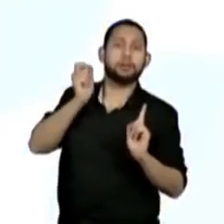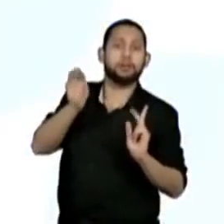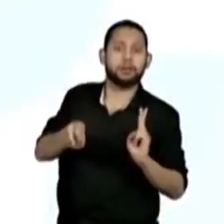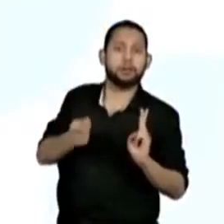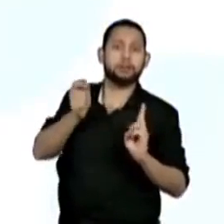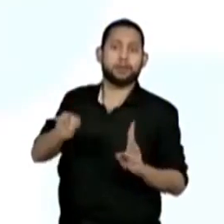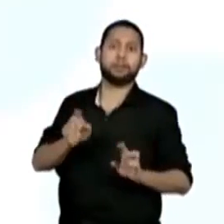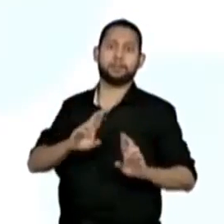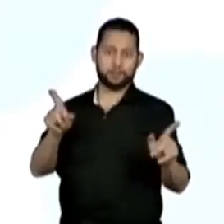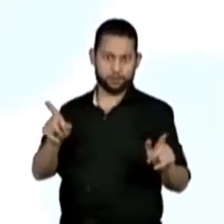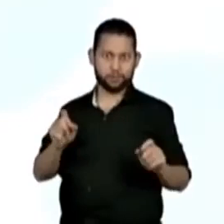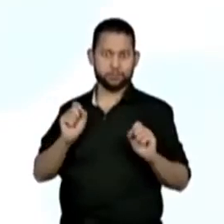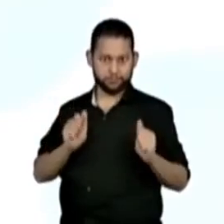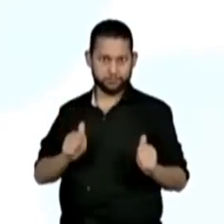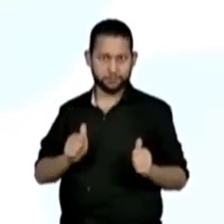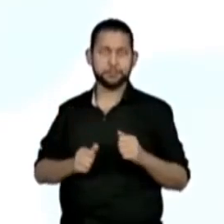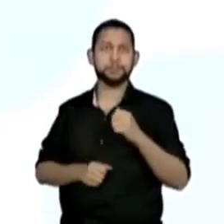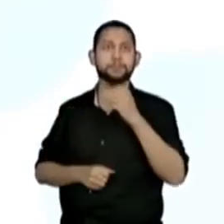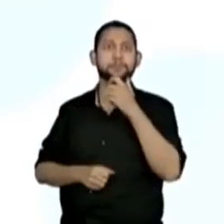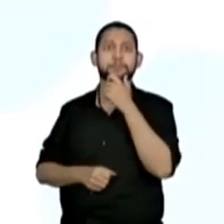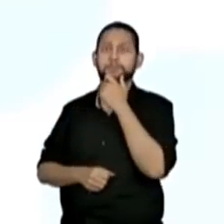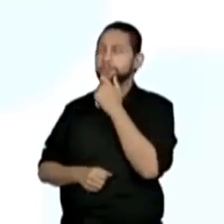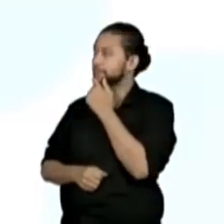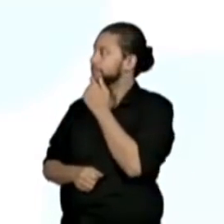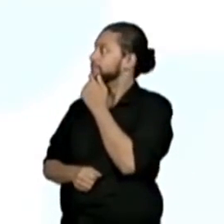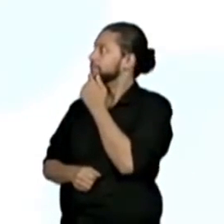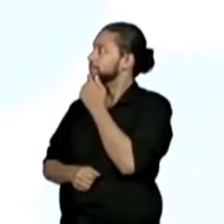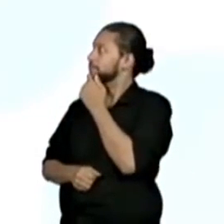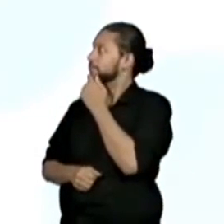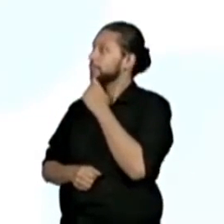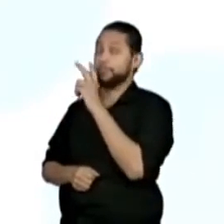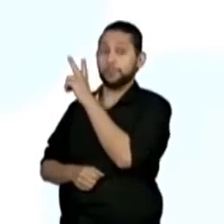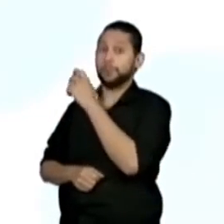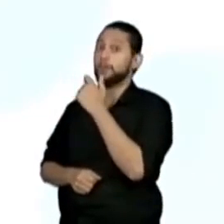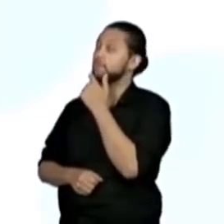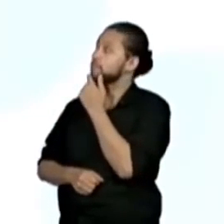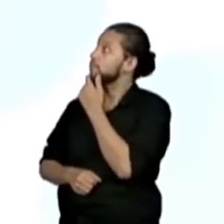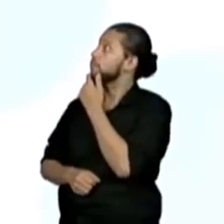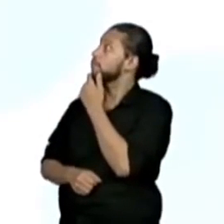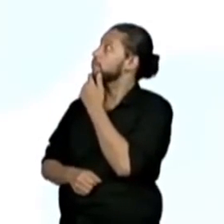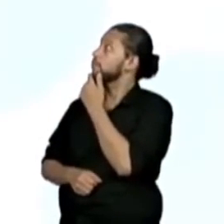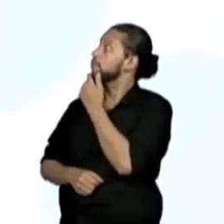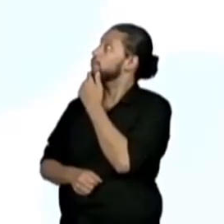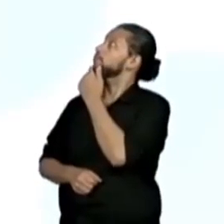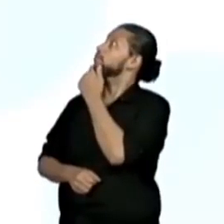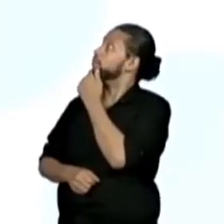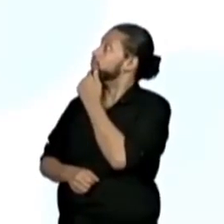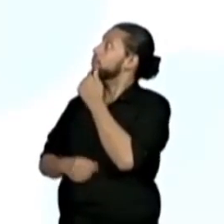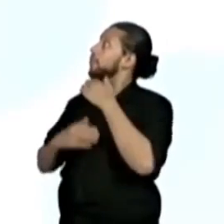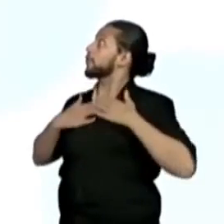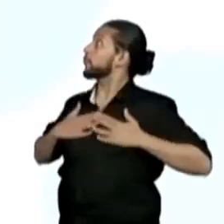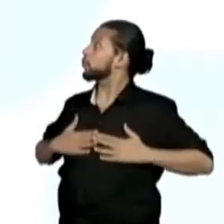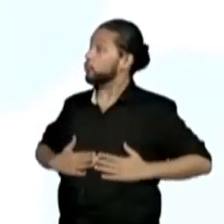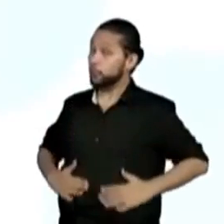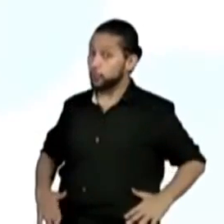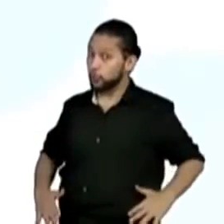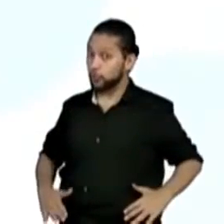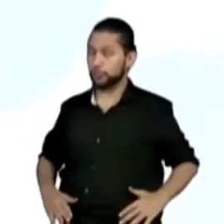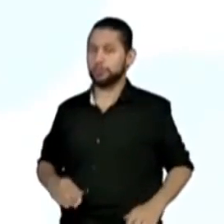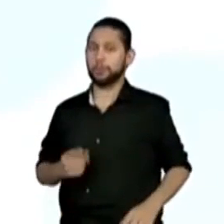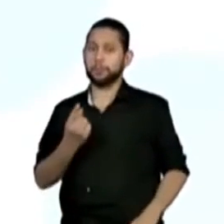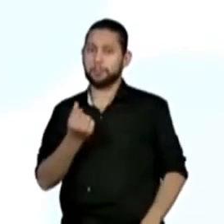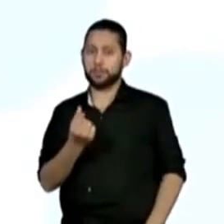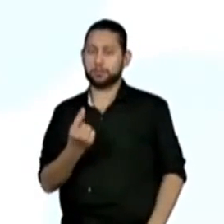encontrou observe a primeira oferta em que a gente tem aqui o vestido com o valor de R